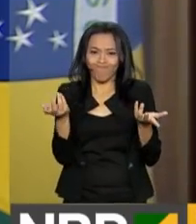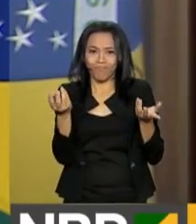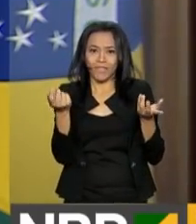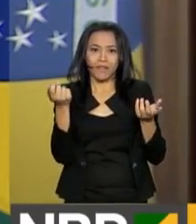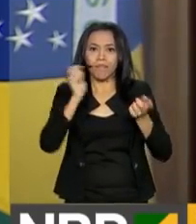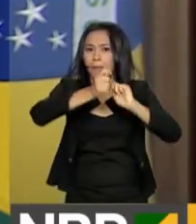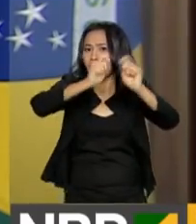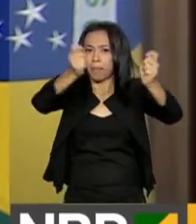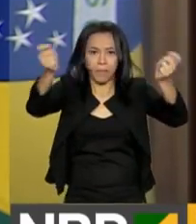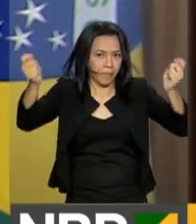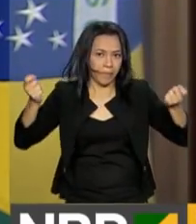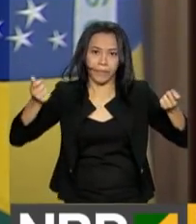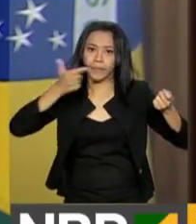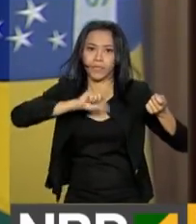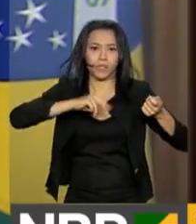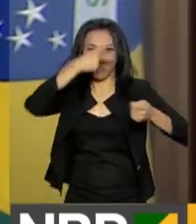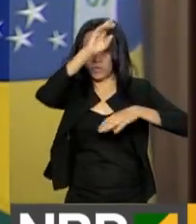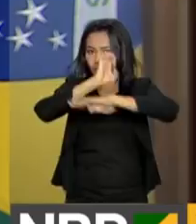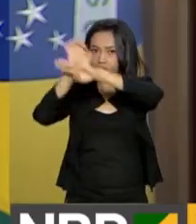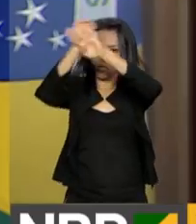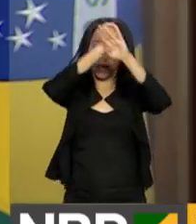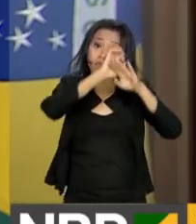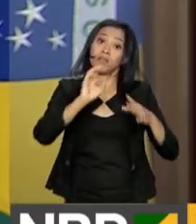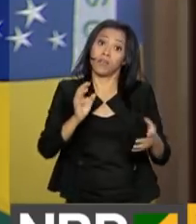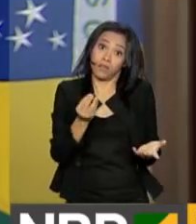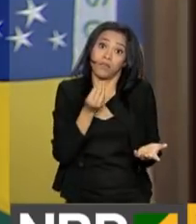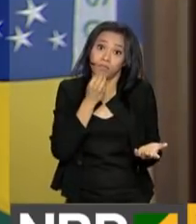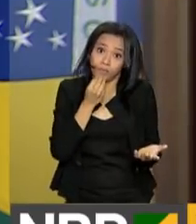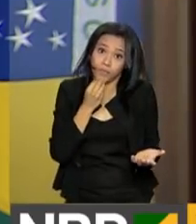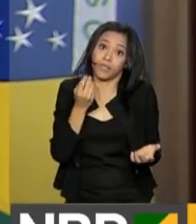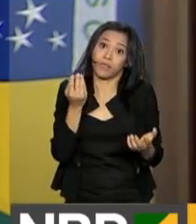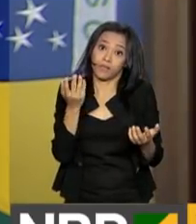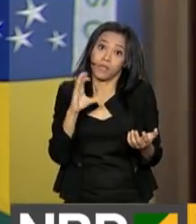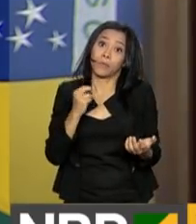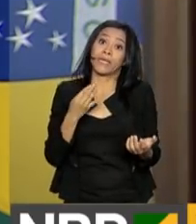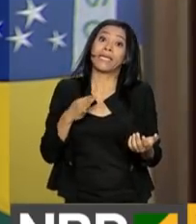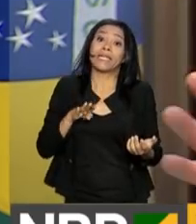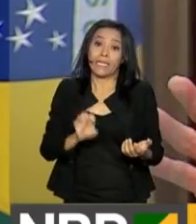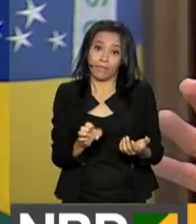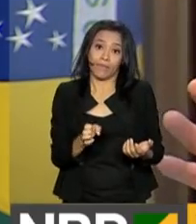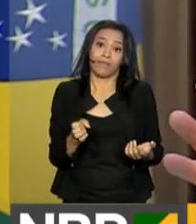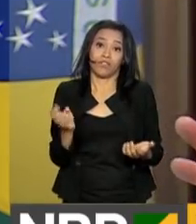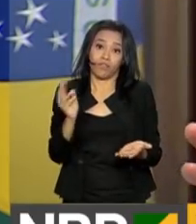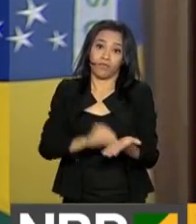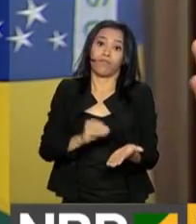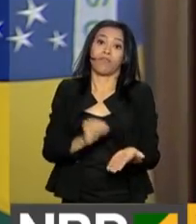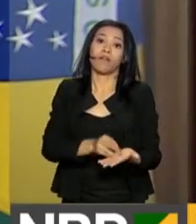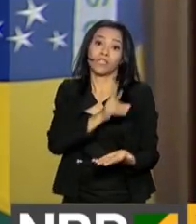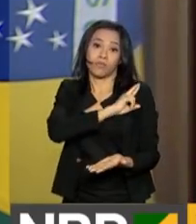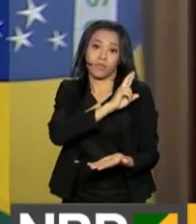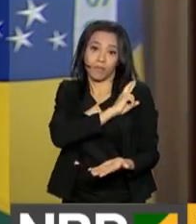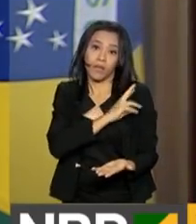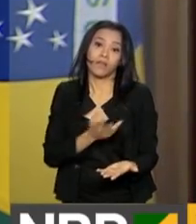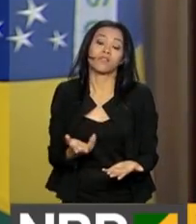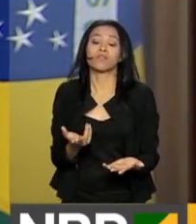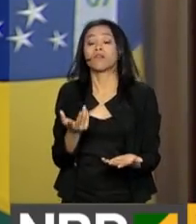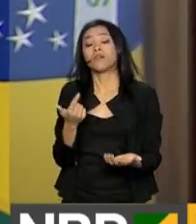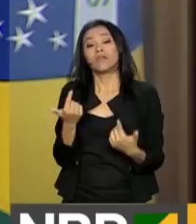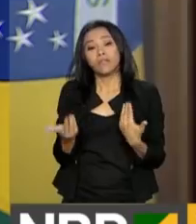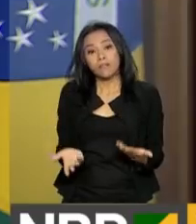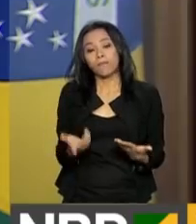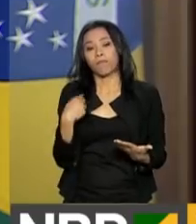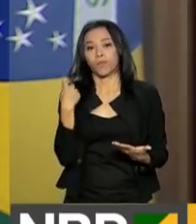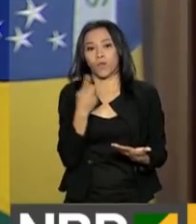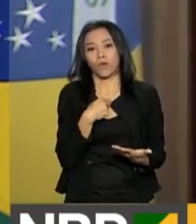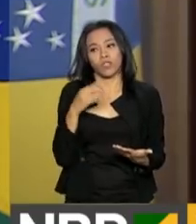incorrer em crime de responsabilidade fiscal nós pegamos o final da repatriação o guarda do brasil isso não